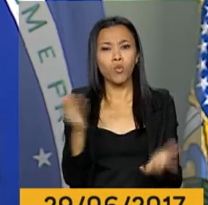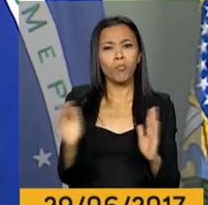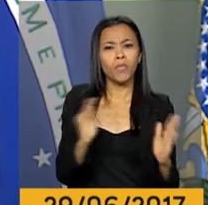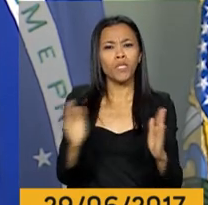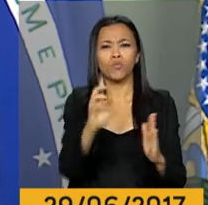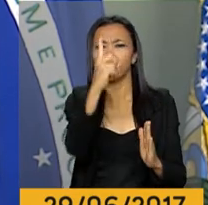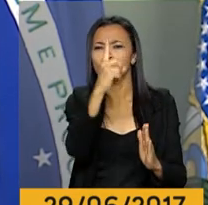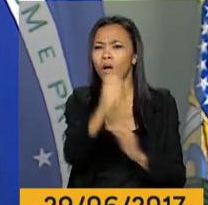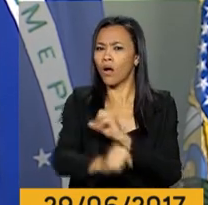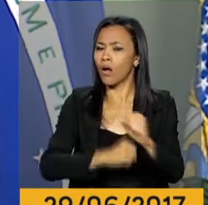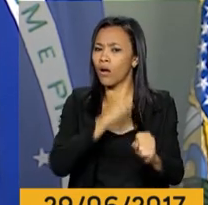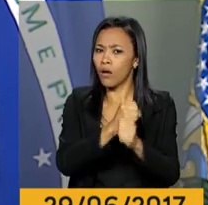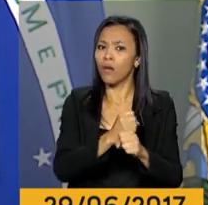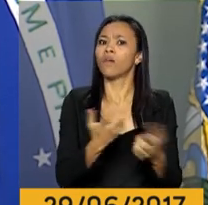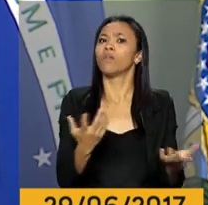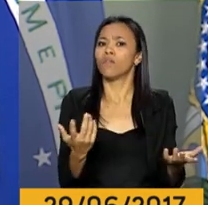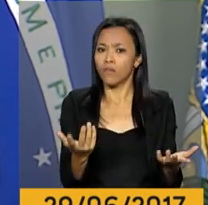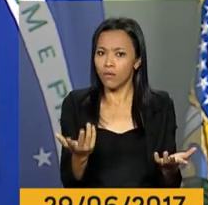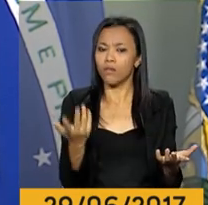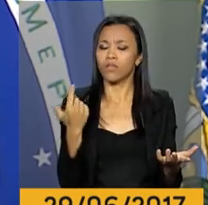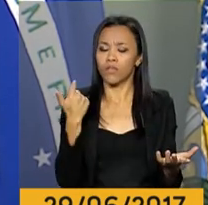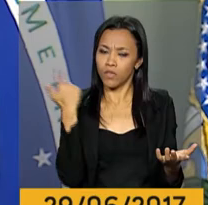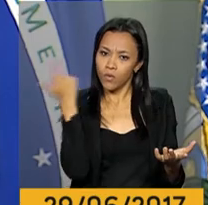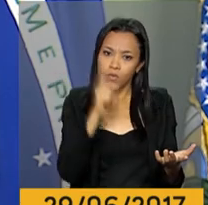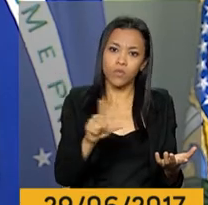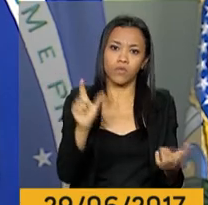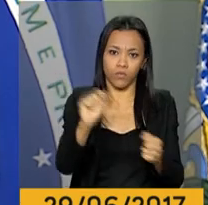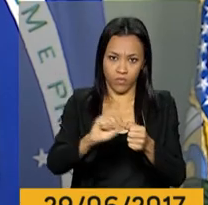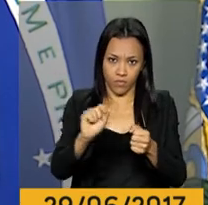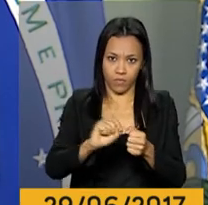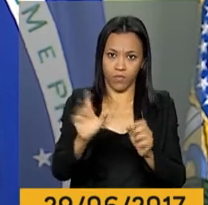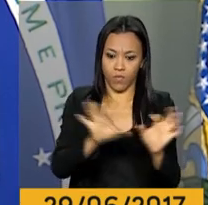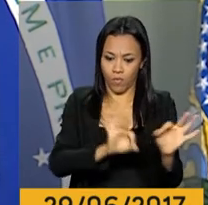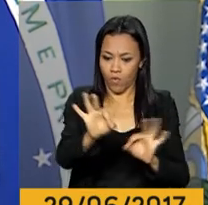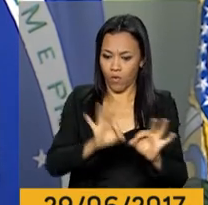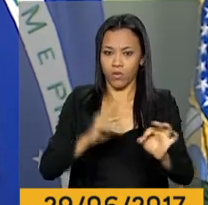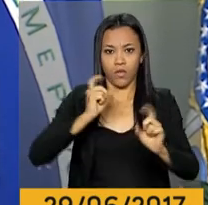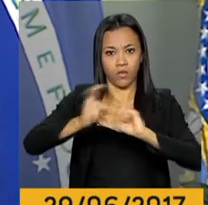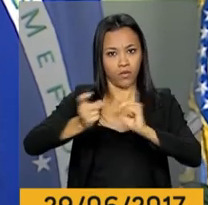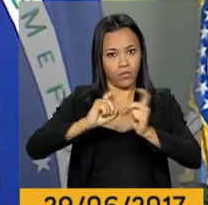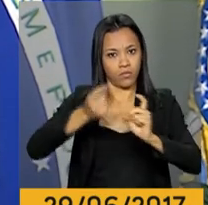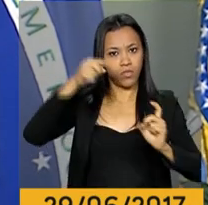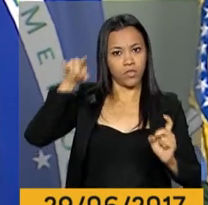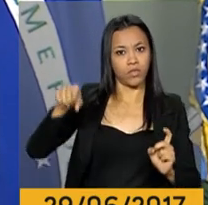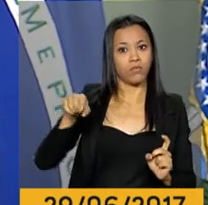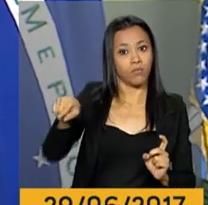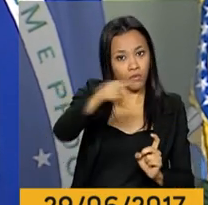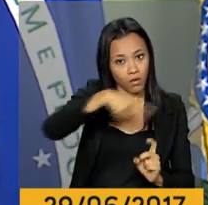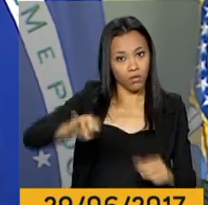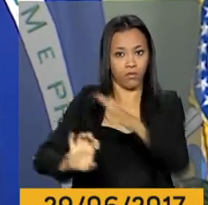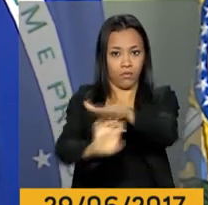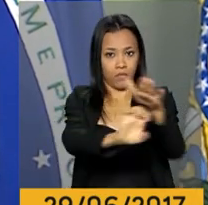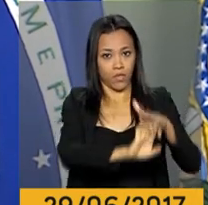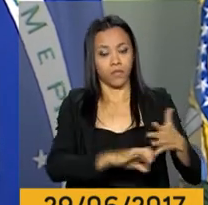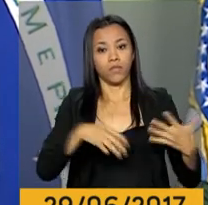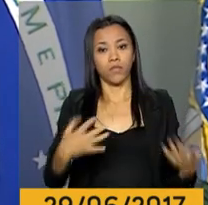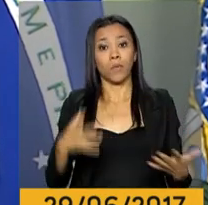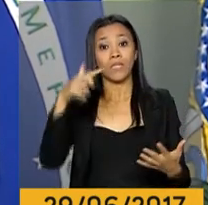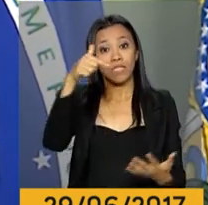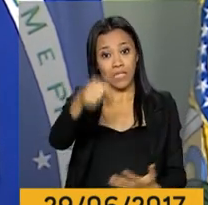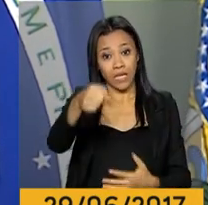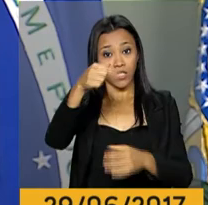ano fizemos um belíssimo e portanto após sete anos de crescimento